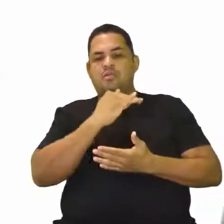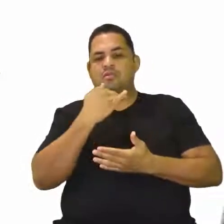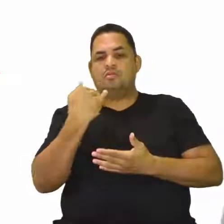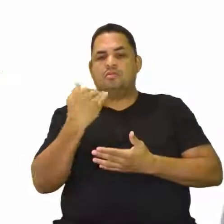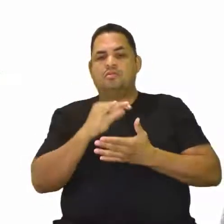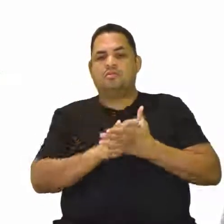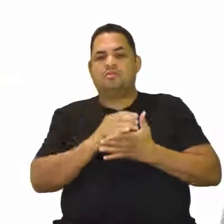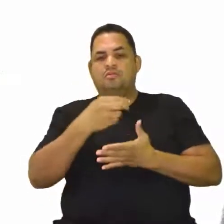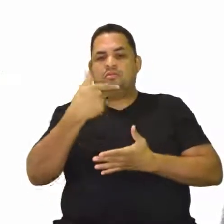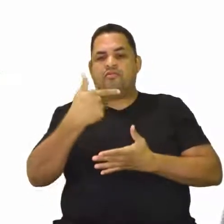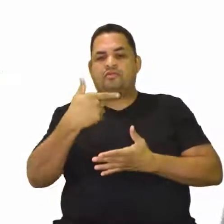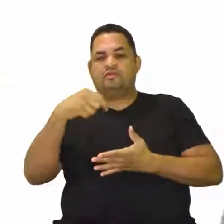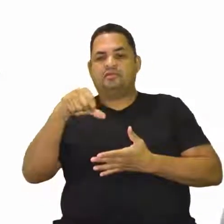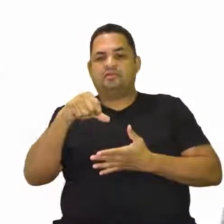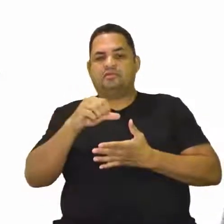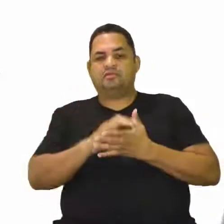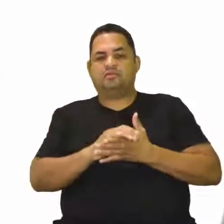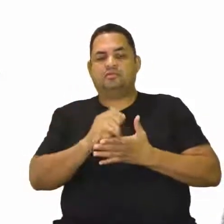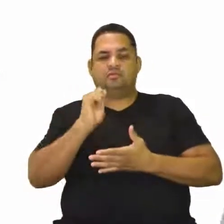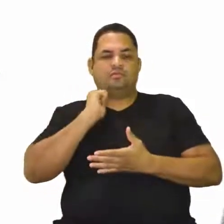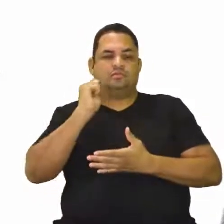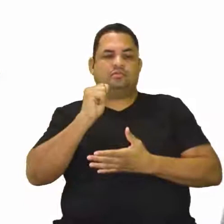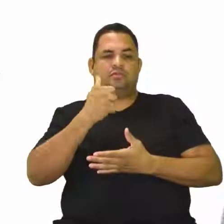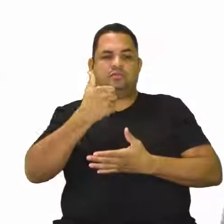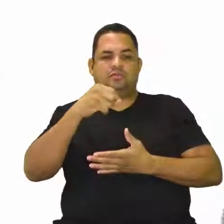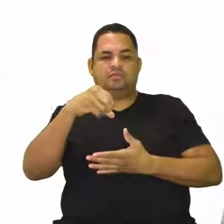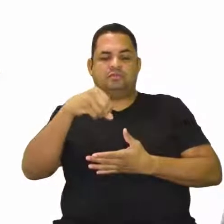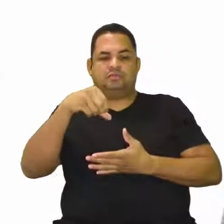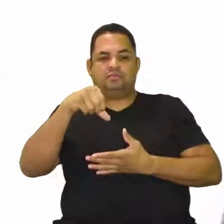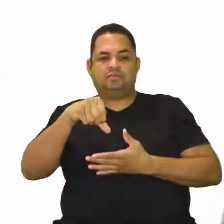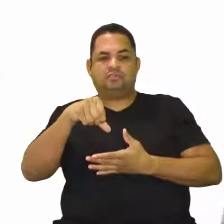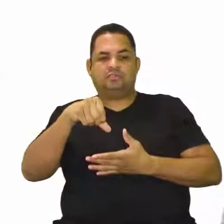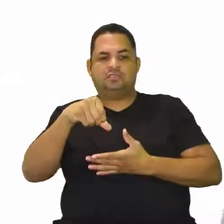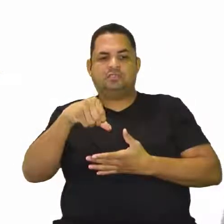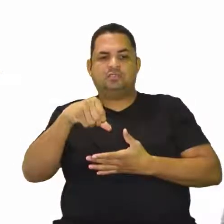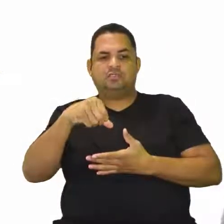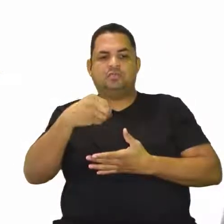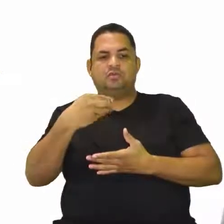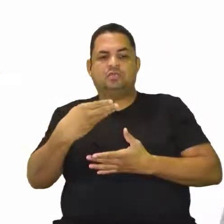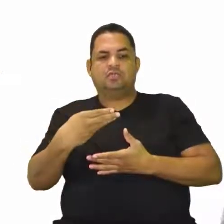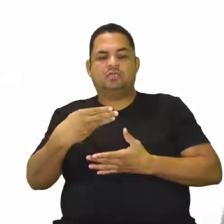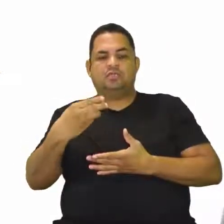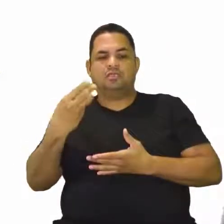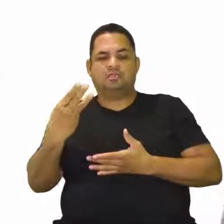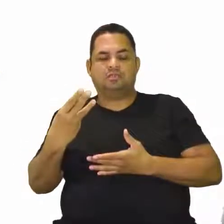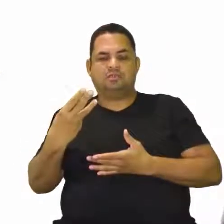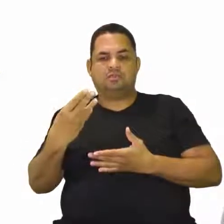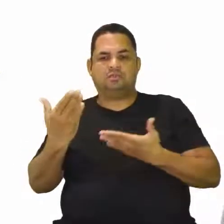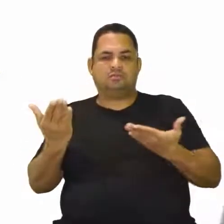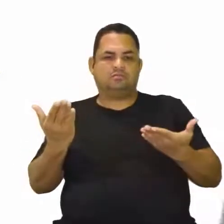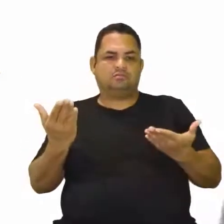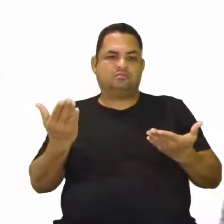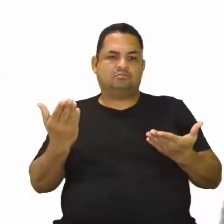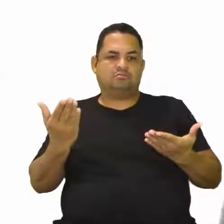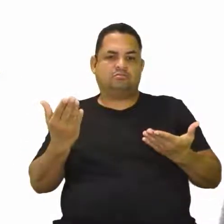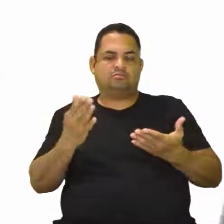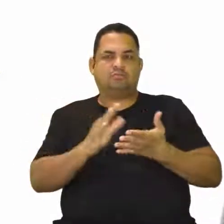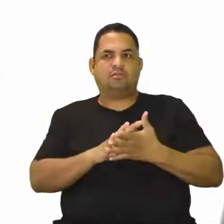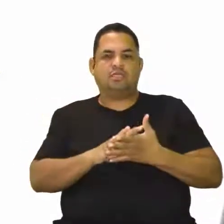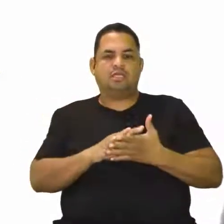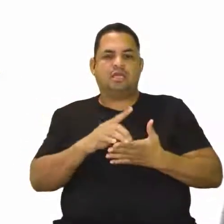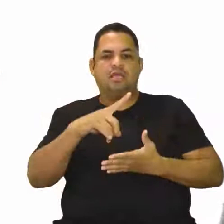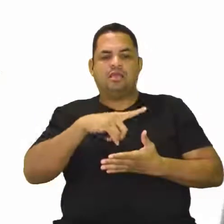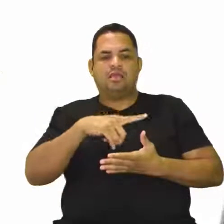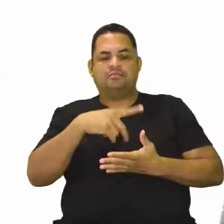vinte e nove de abril de 1940 aí 3 horas Ah tá entendi diga que nesse conflito